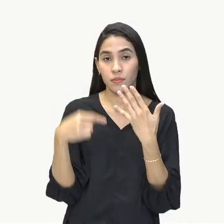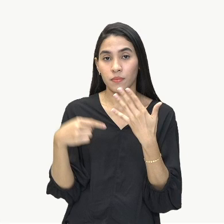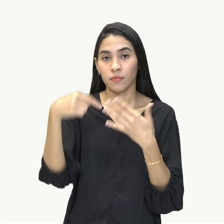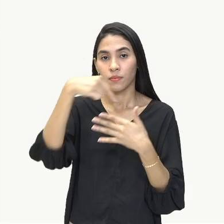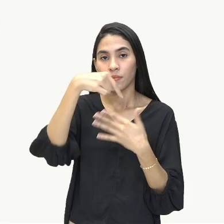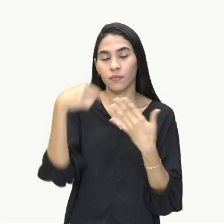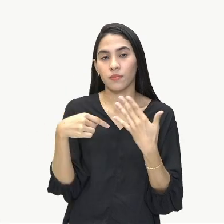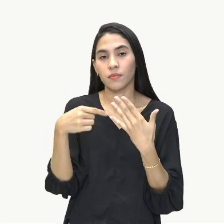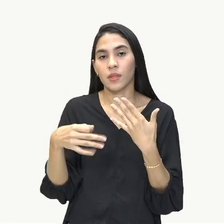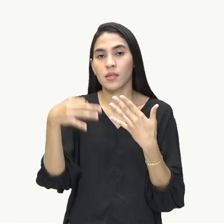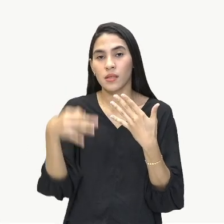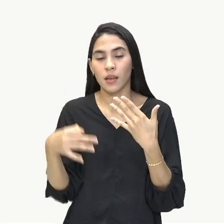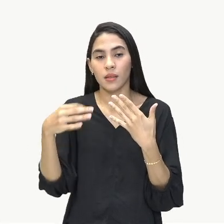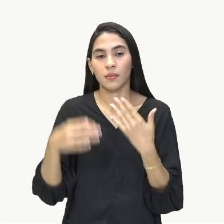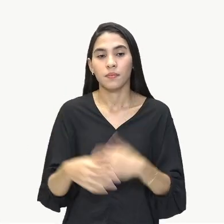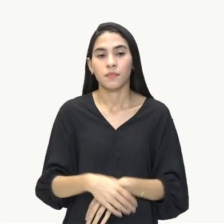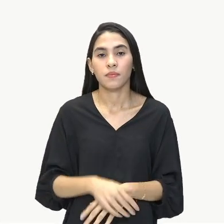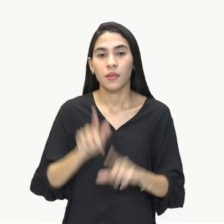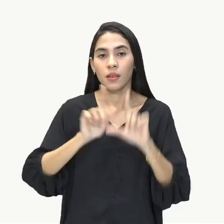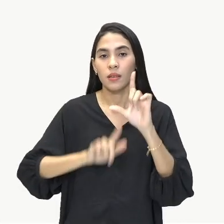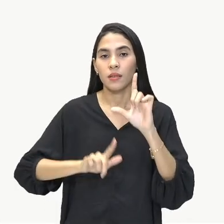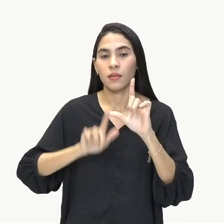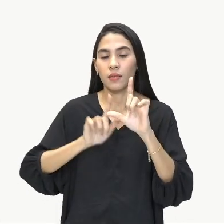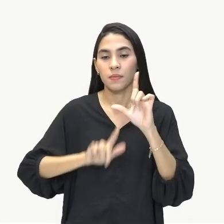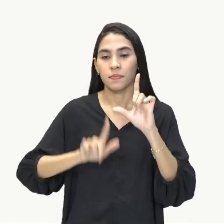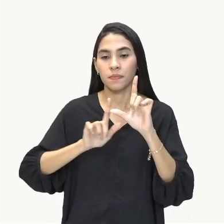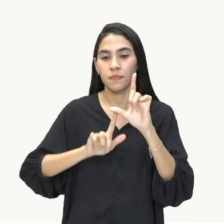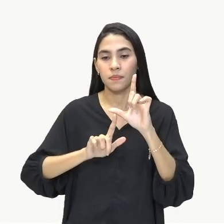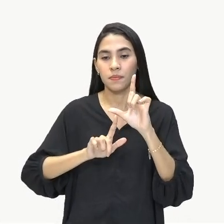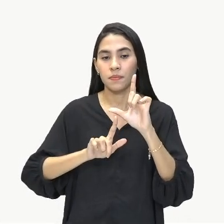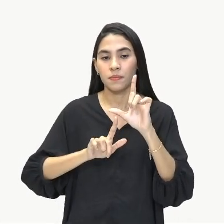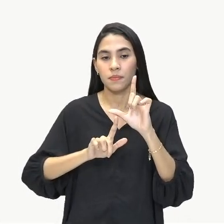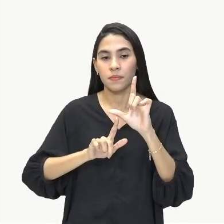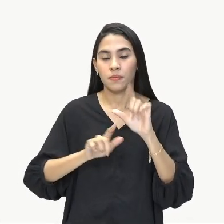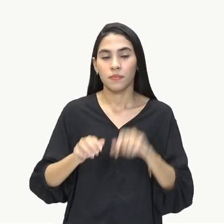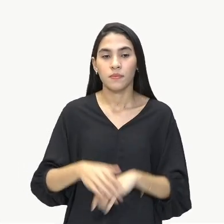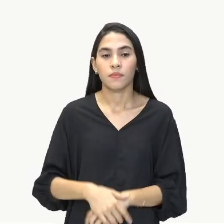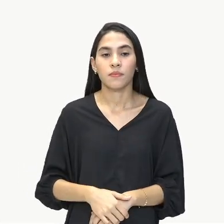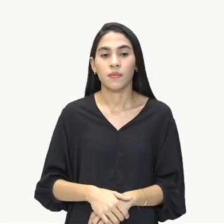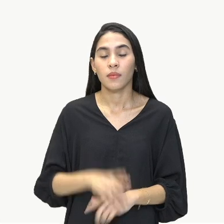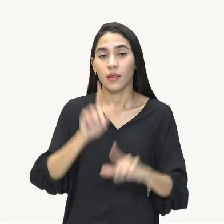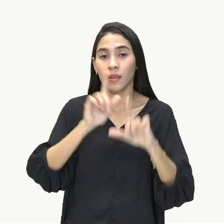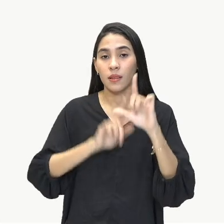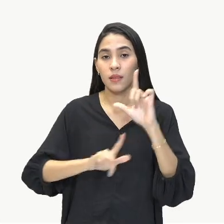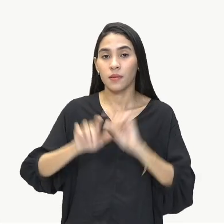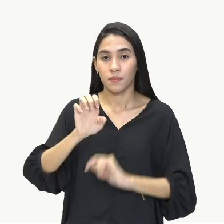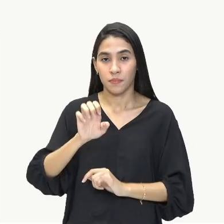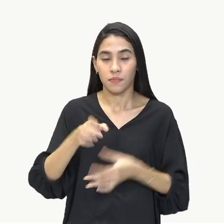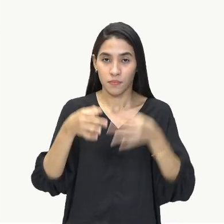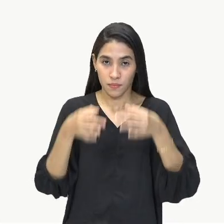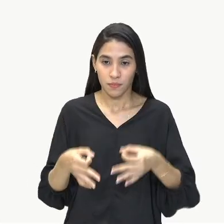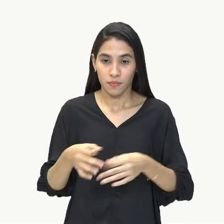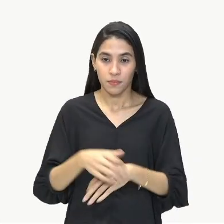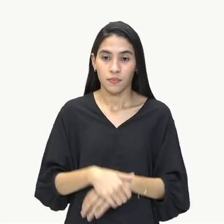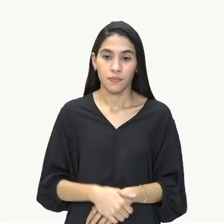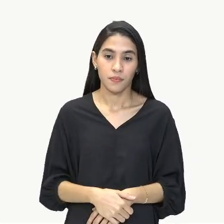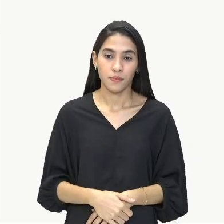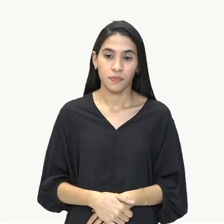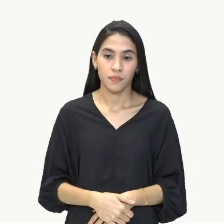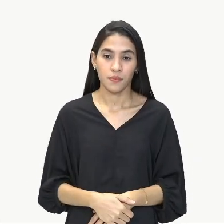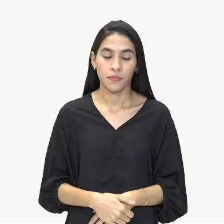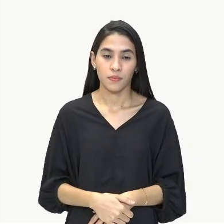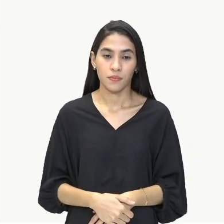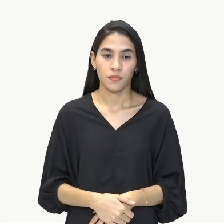alternativa correta é a letra 1 e 4, né? É a letra 1 e 4, tá